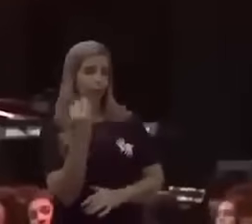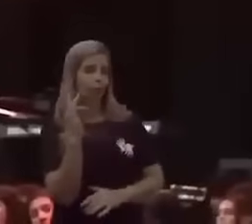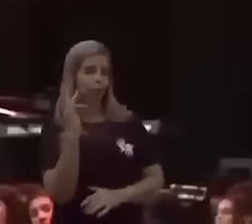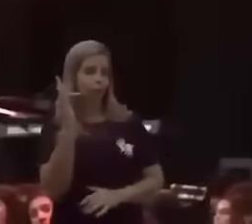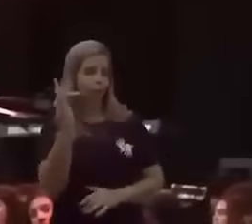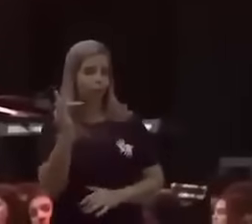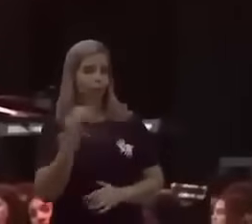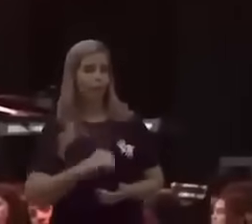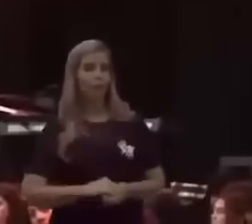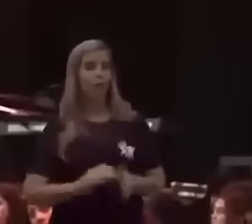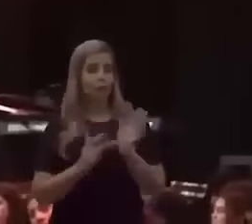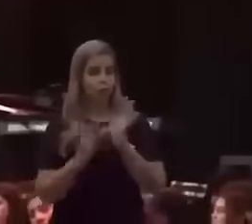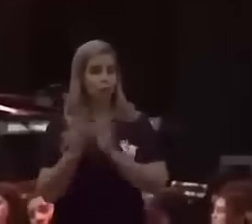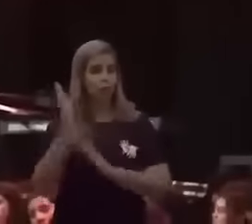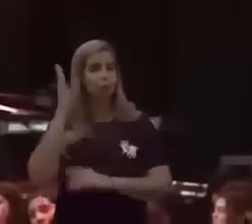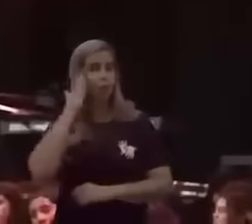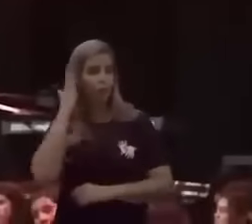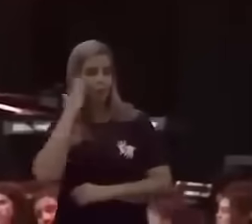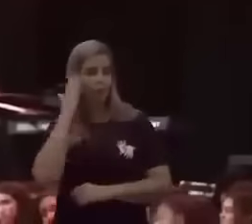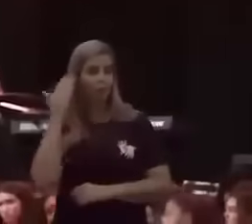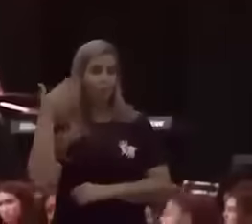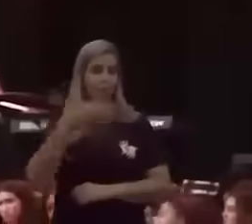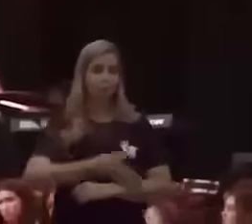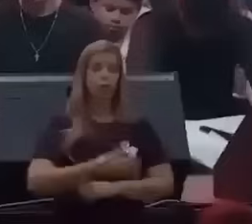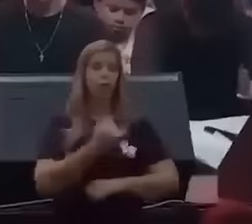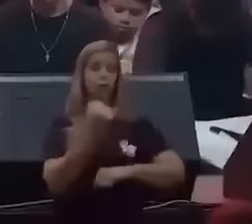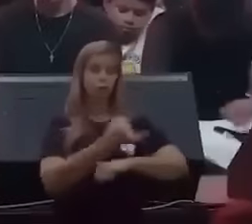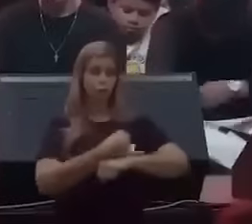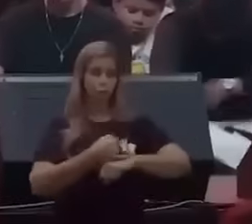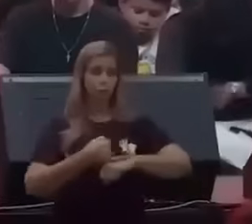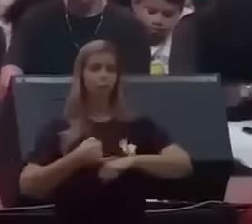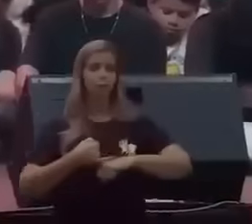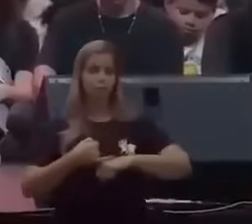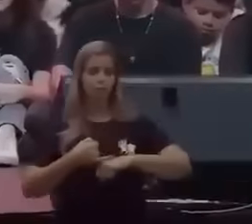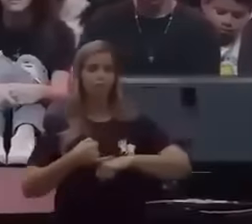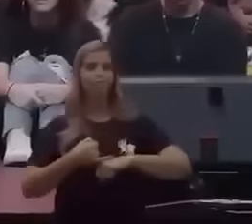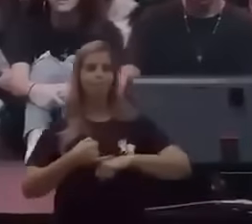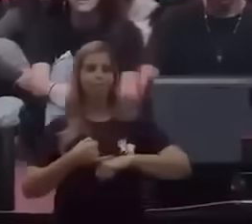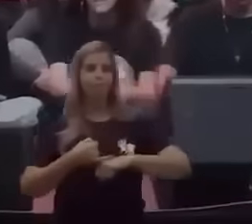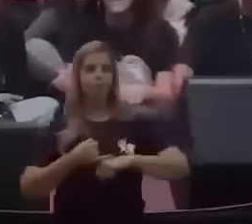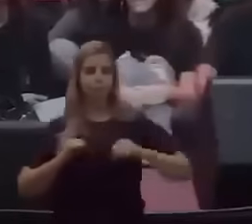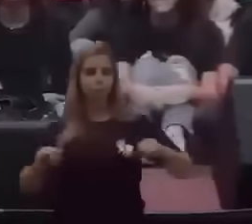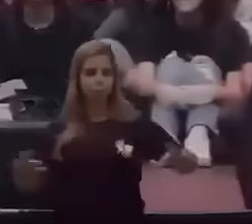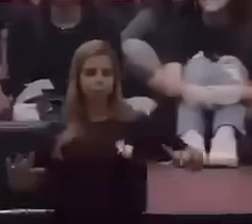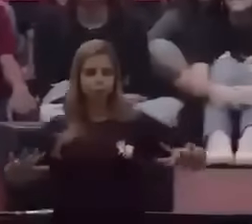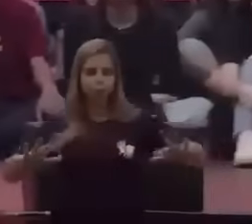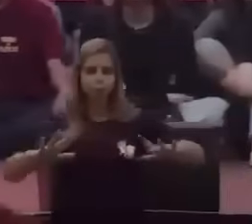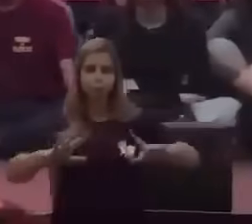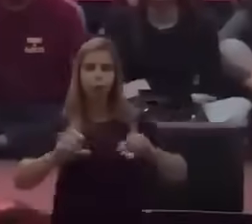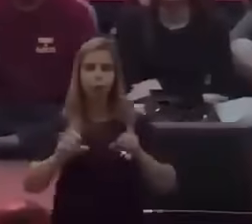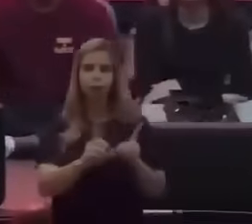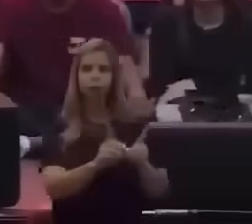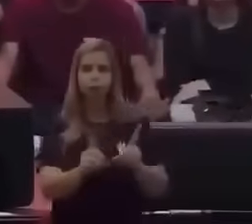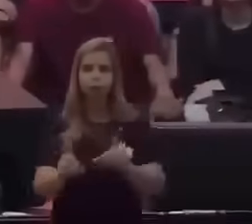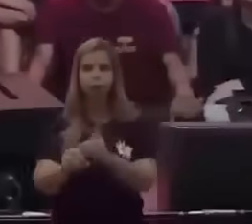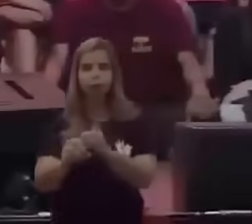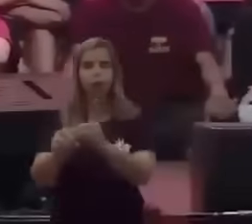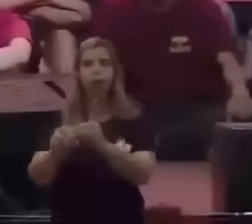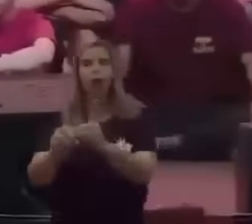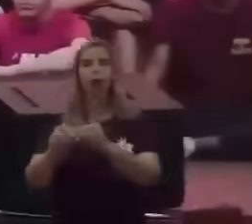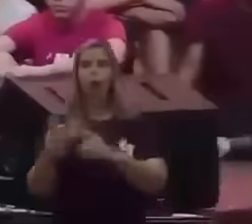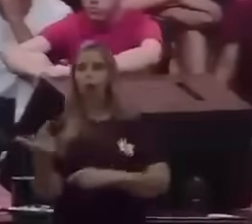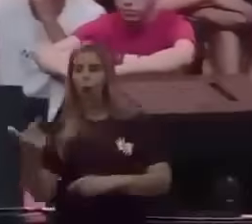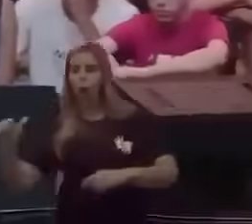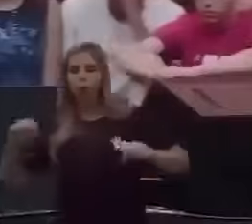chegando em Jerusalém, a multidão o acompanha, uma outra multidão o espera, e ele entra pelo Monte